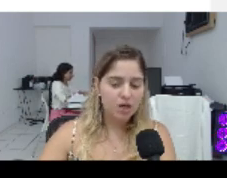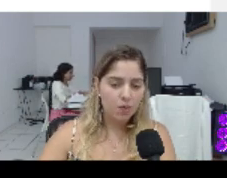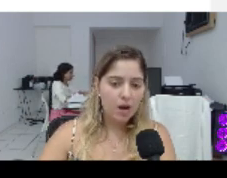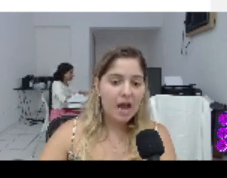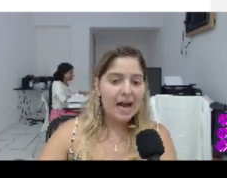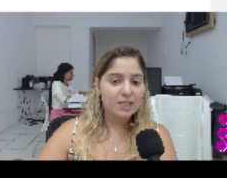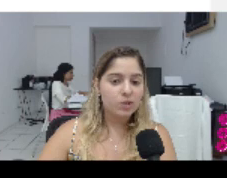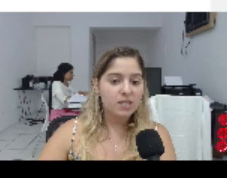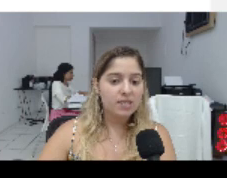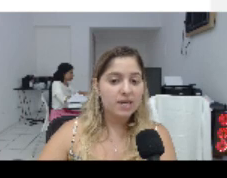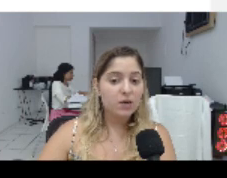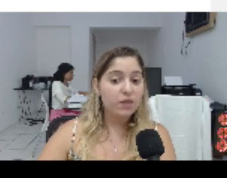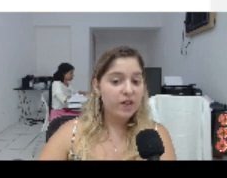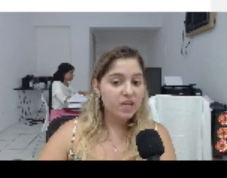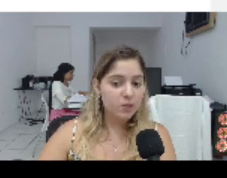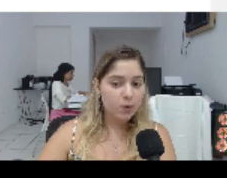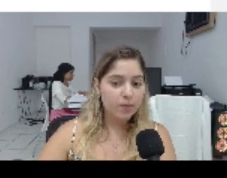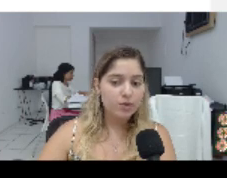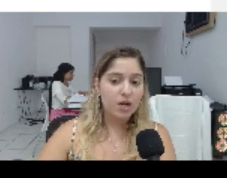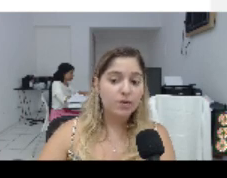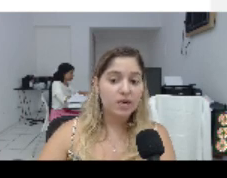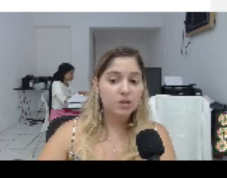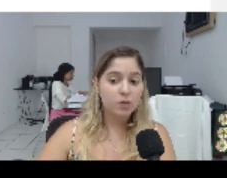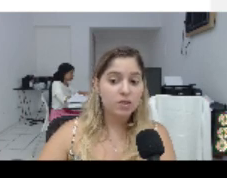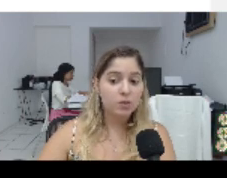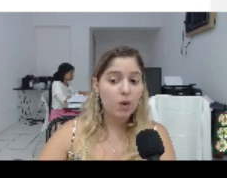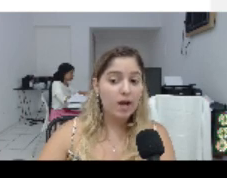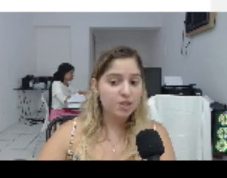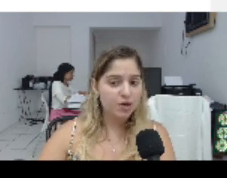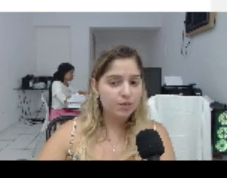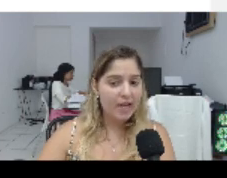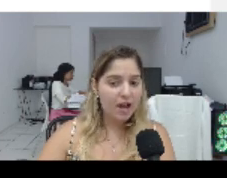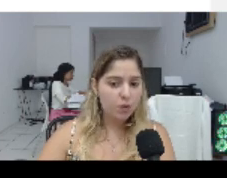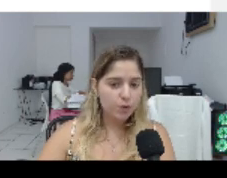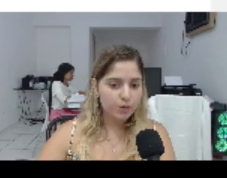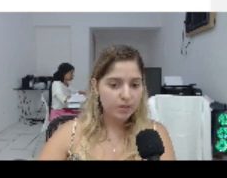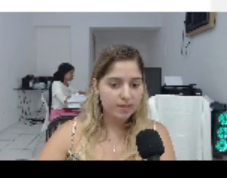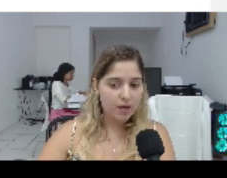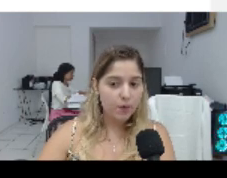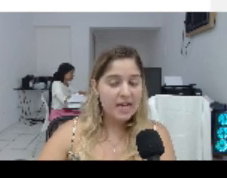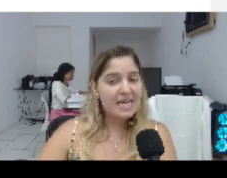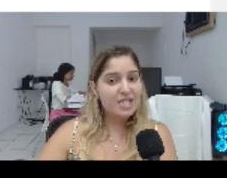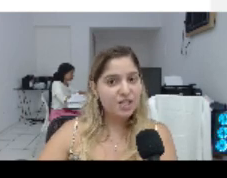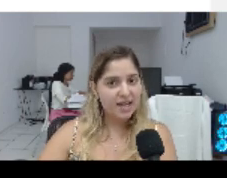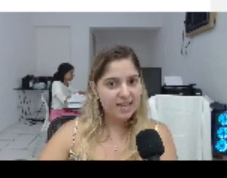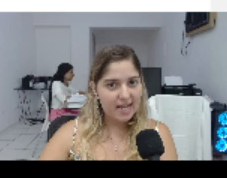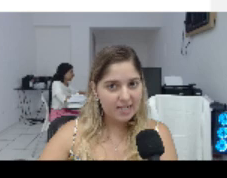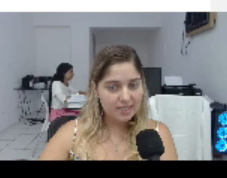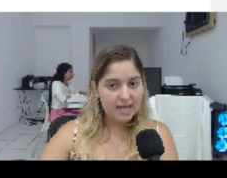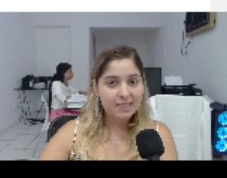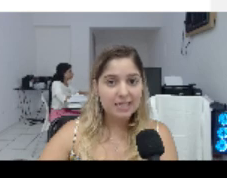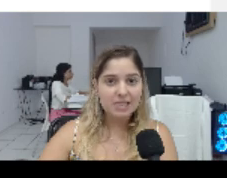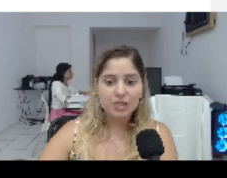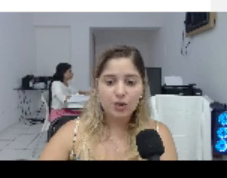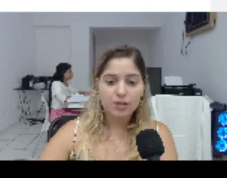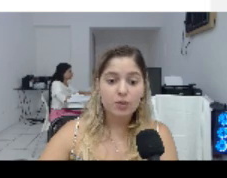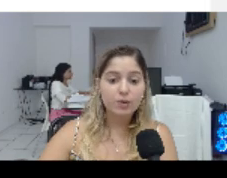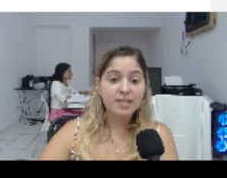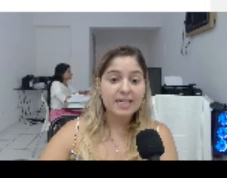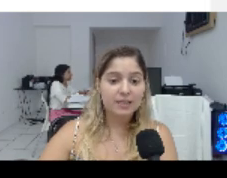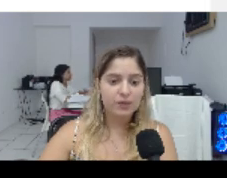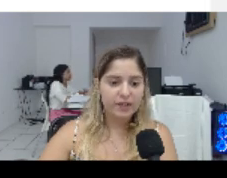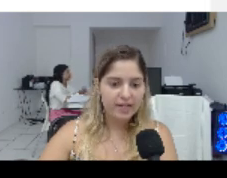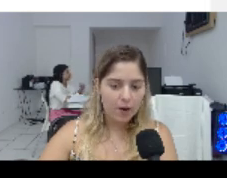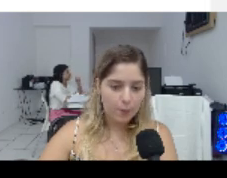da União. As mudanças seriam feitas por meio de alterações num artigo da Constituição e está em análise na CCJ